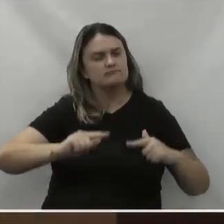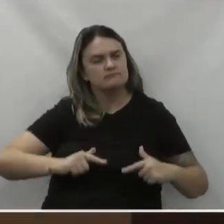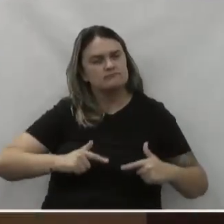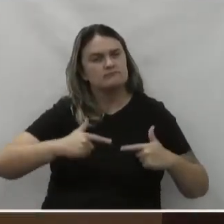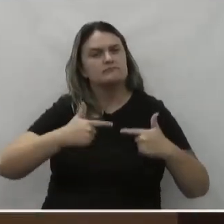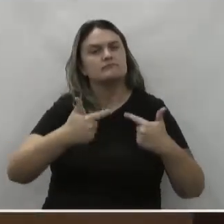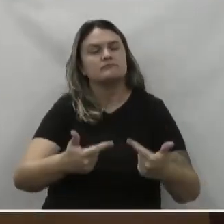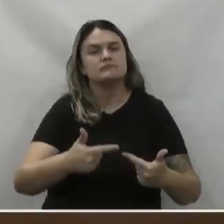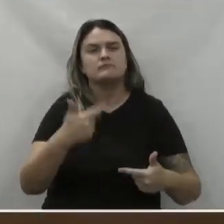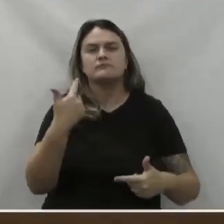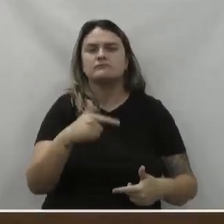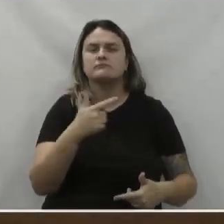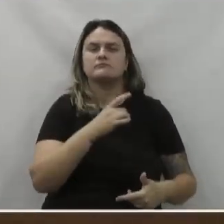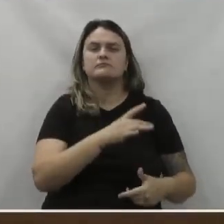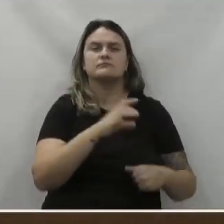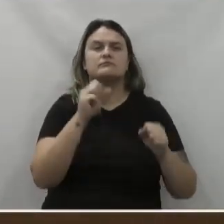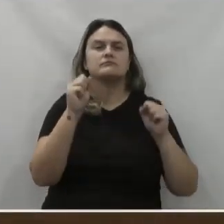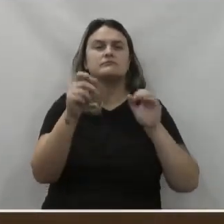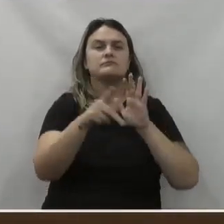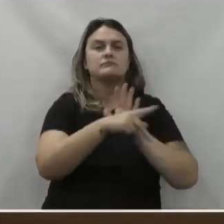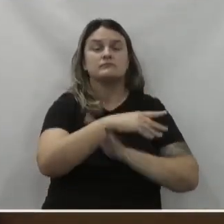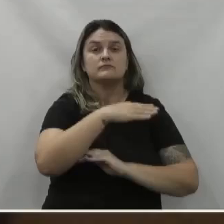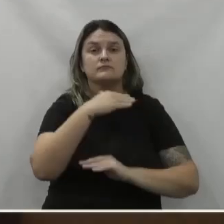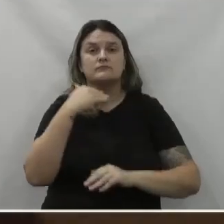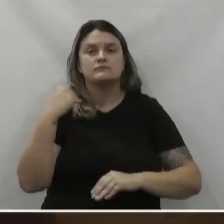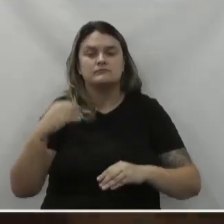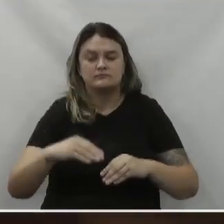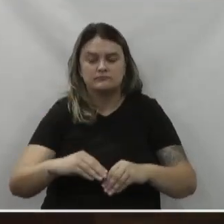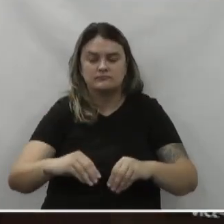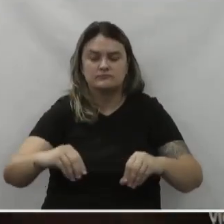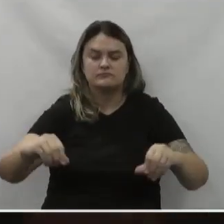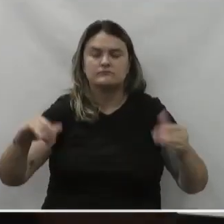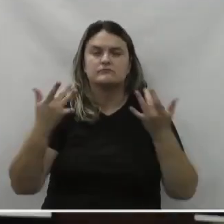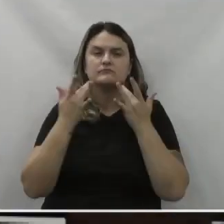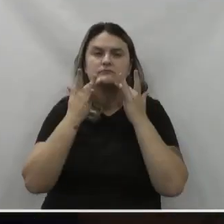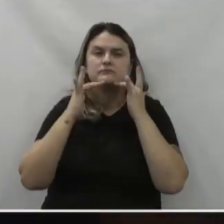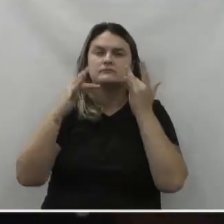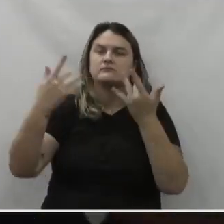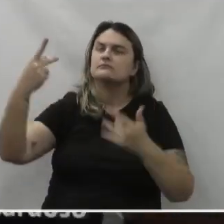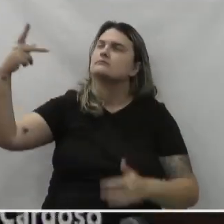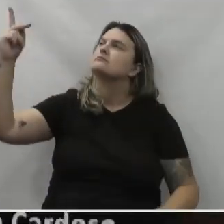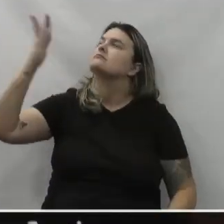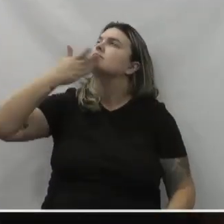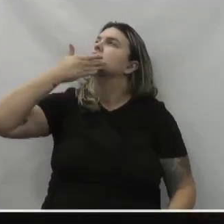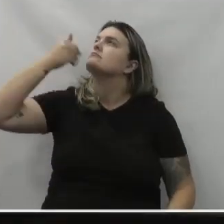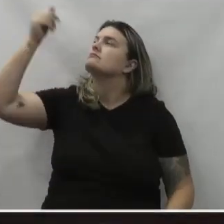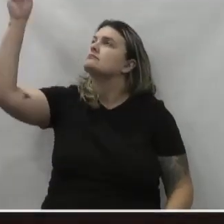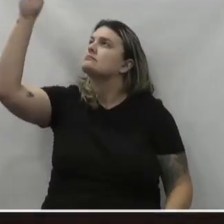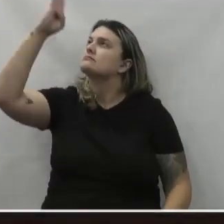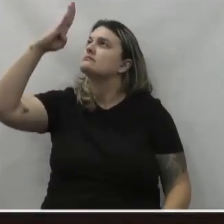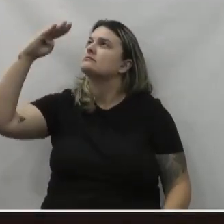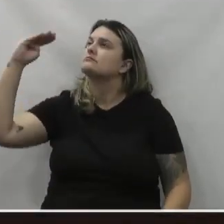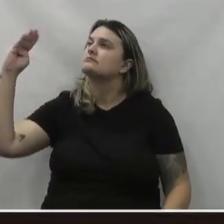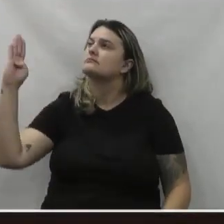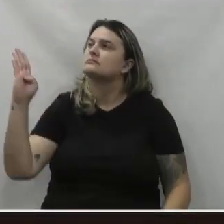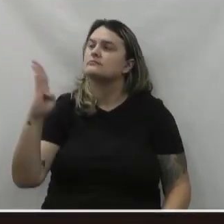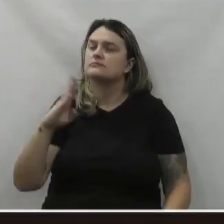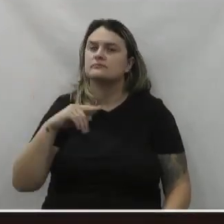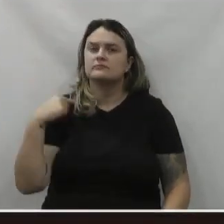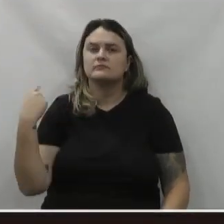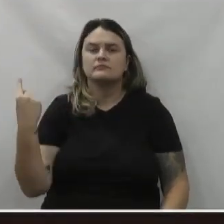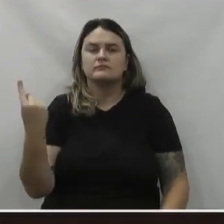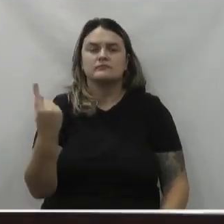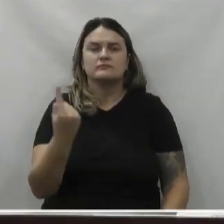luta, entre ninguém que adora a própria morte, terra corada, entre outras vilas do Brasil,